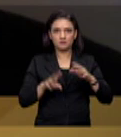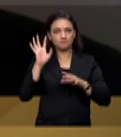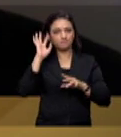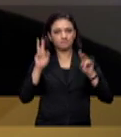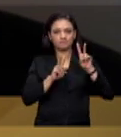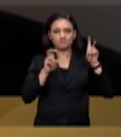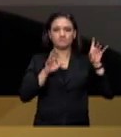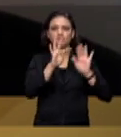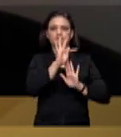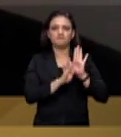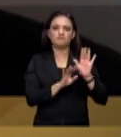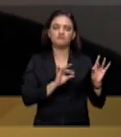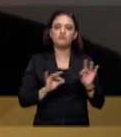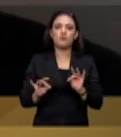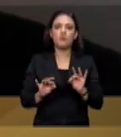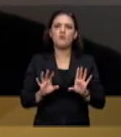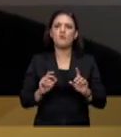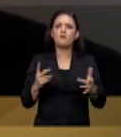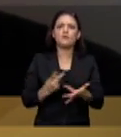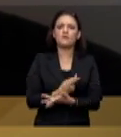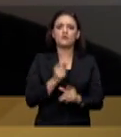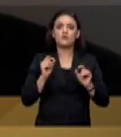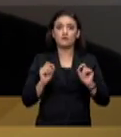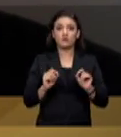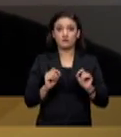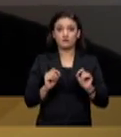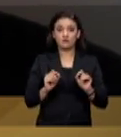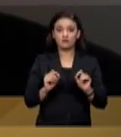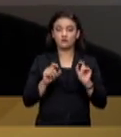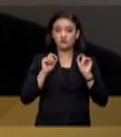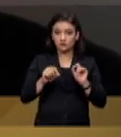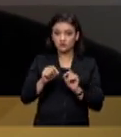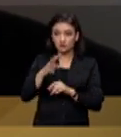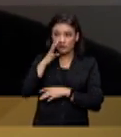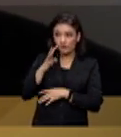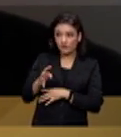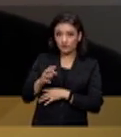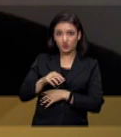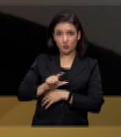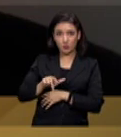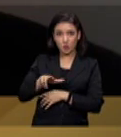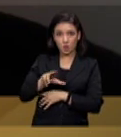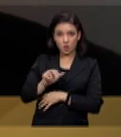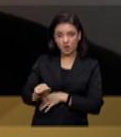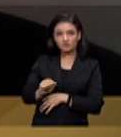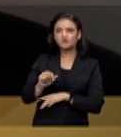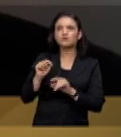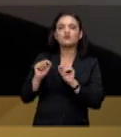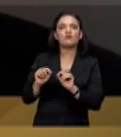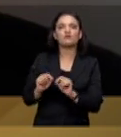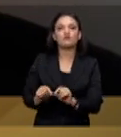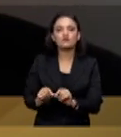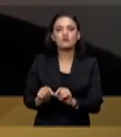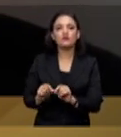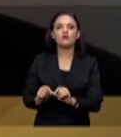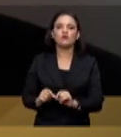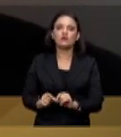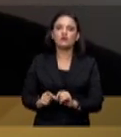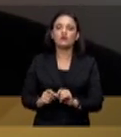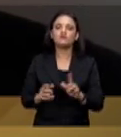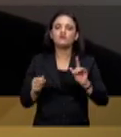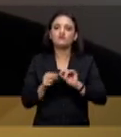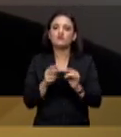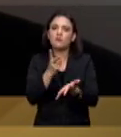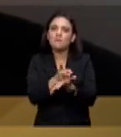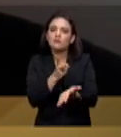agravada. Ocorre que a conduta atribuída ao paciente, qual seja viabilizar nomeação e manutenção de